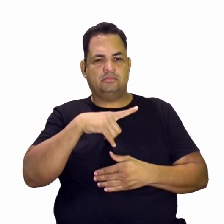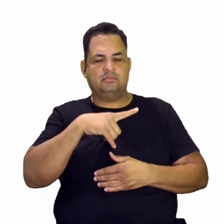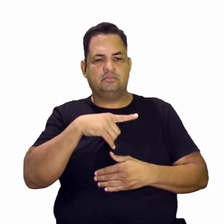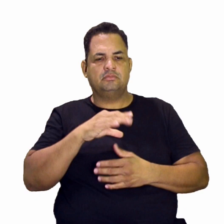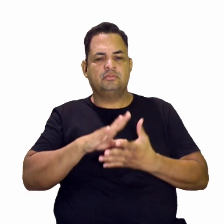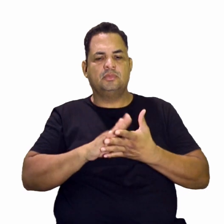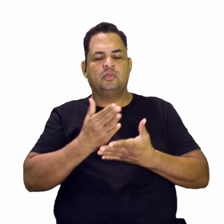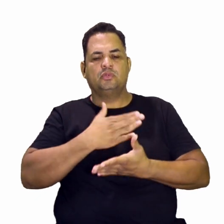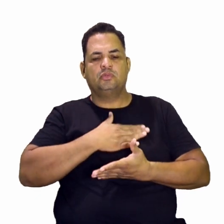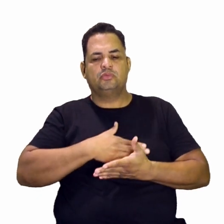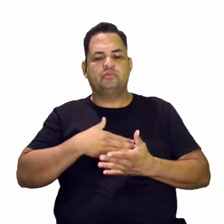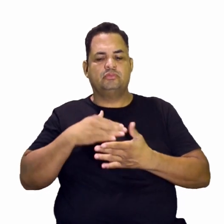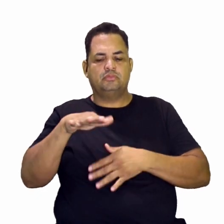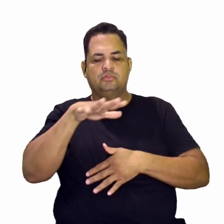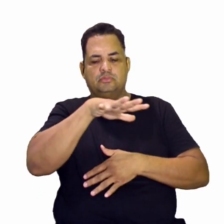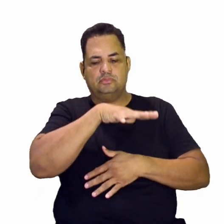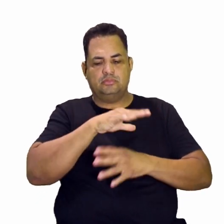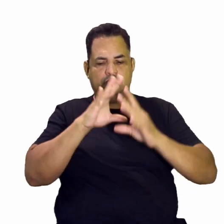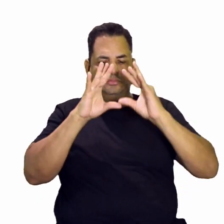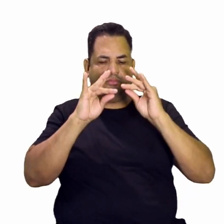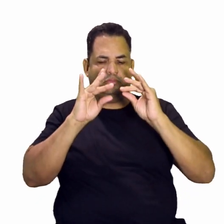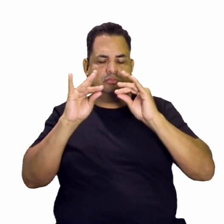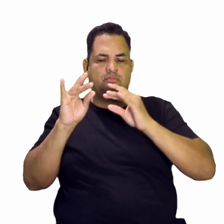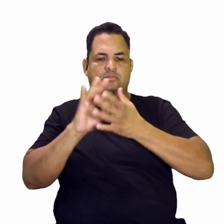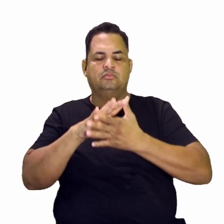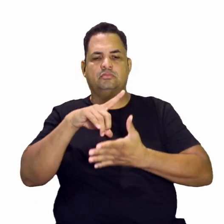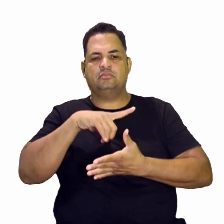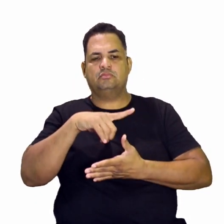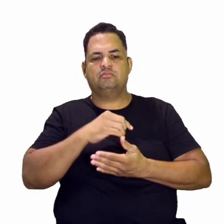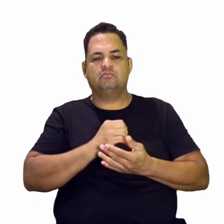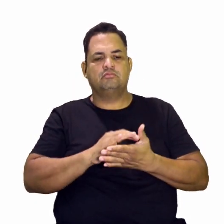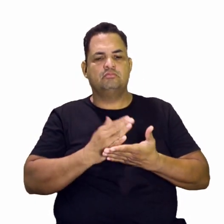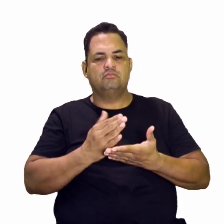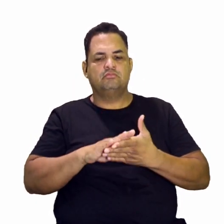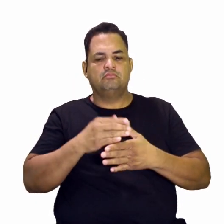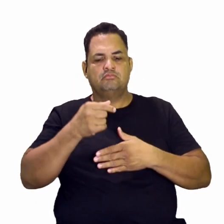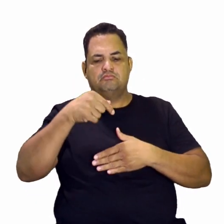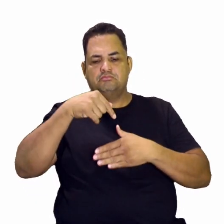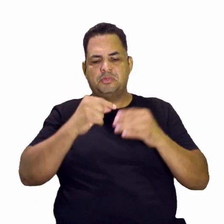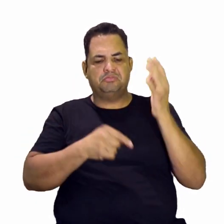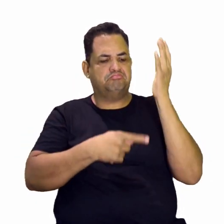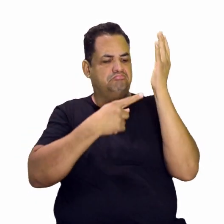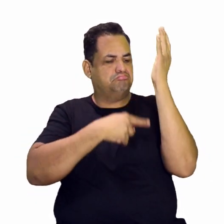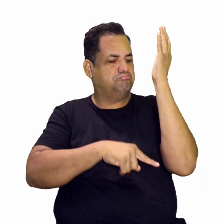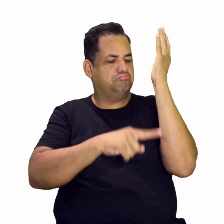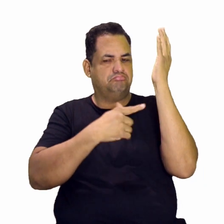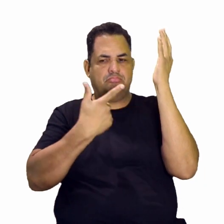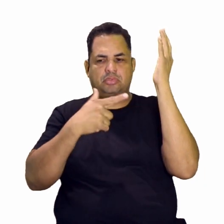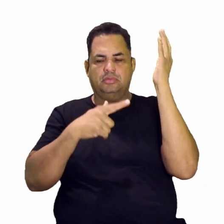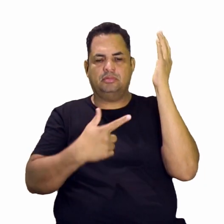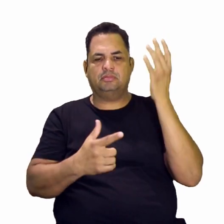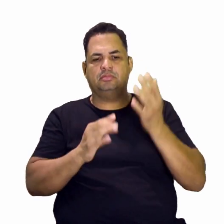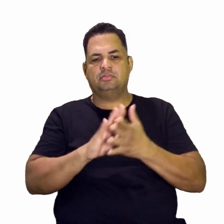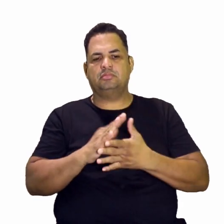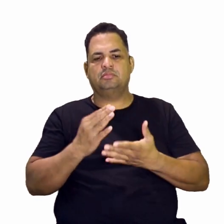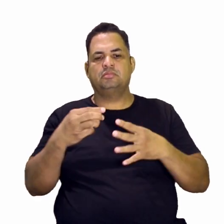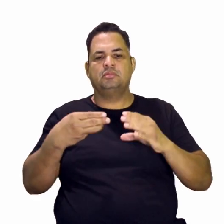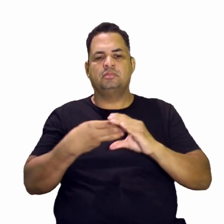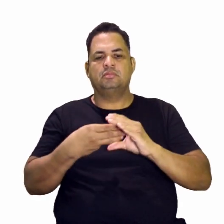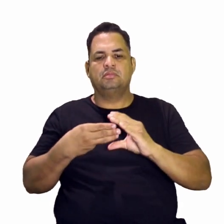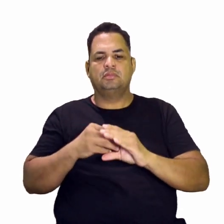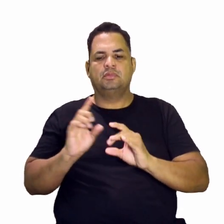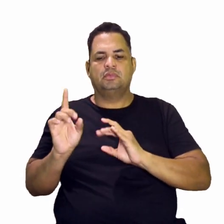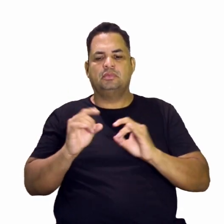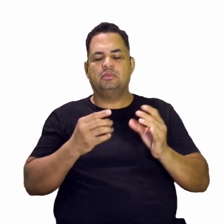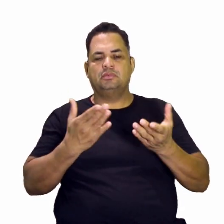ambientes úmidos, elas são de pequeno porte, elas não têm vasos condutores, então seu transporte é de célula a célula,